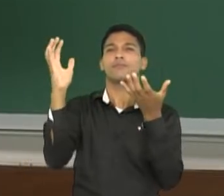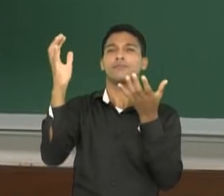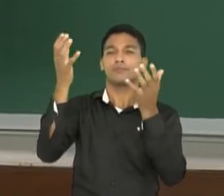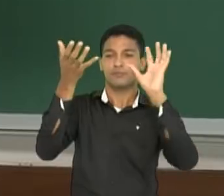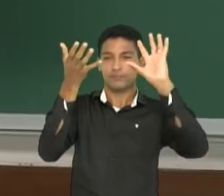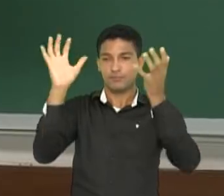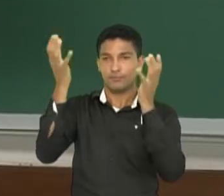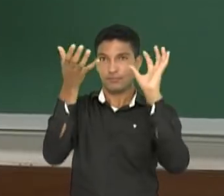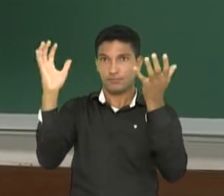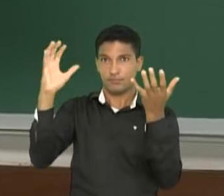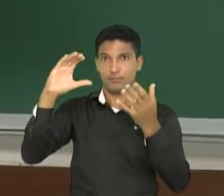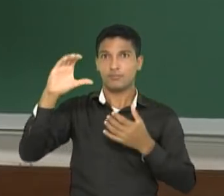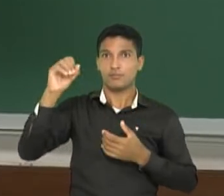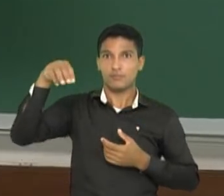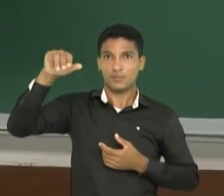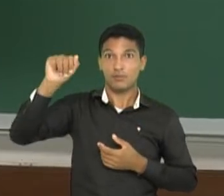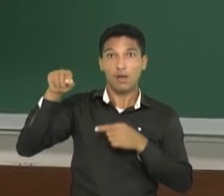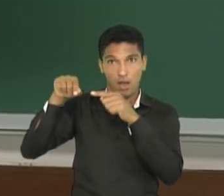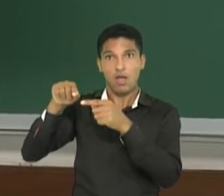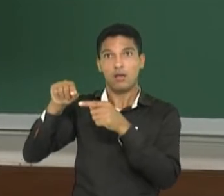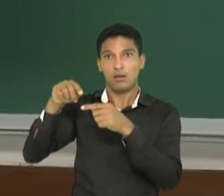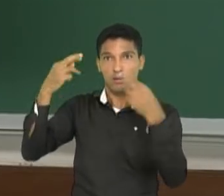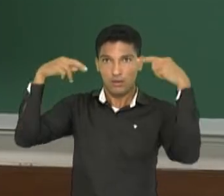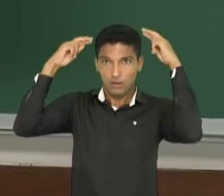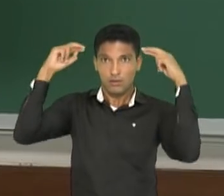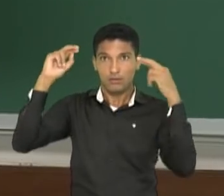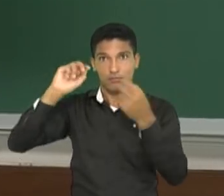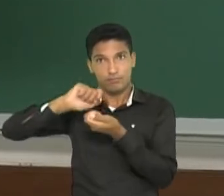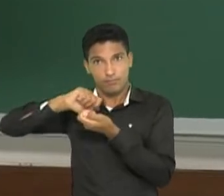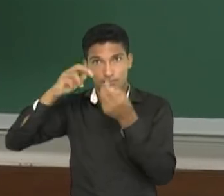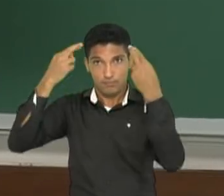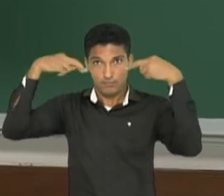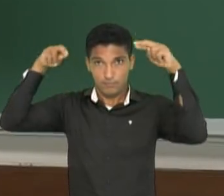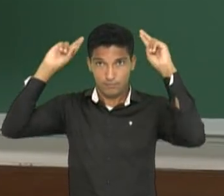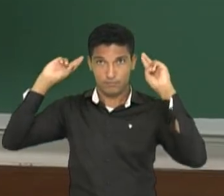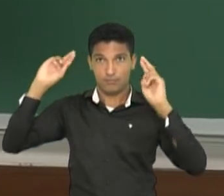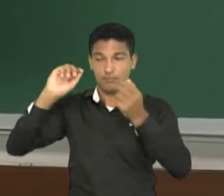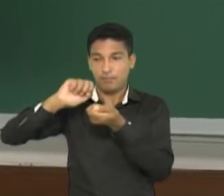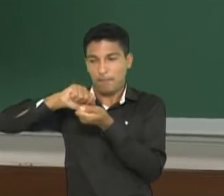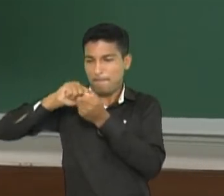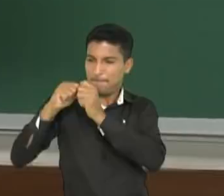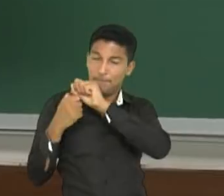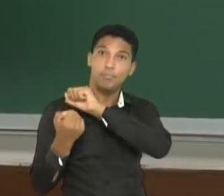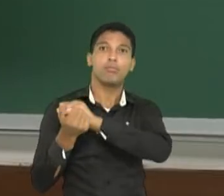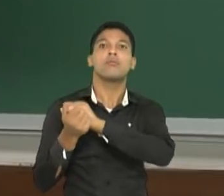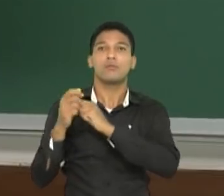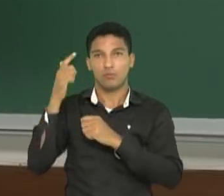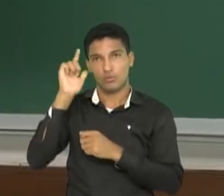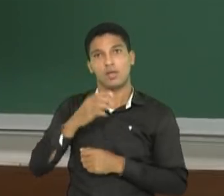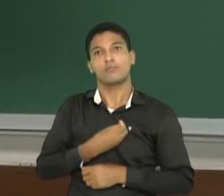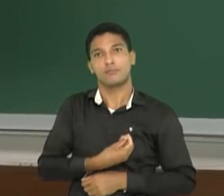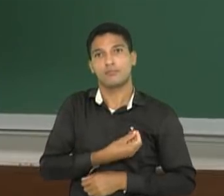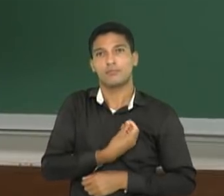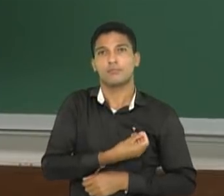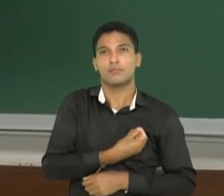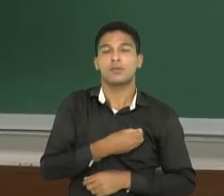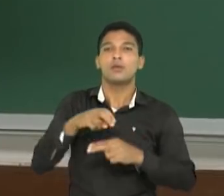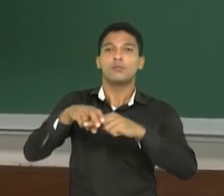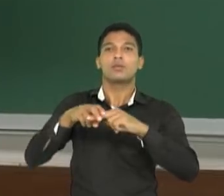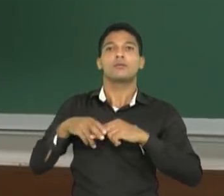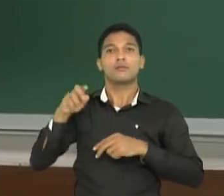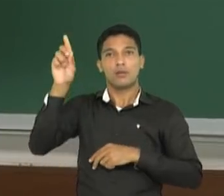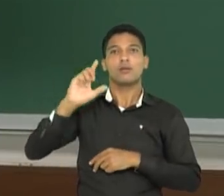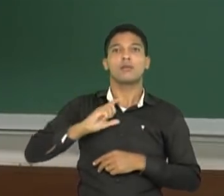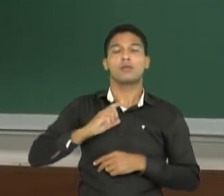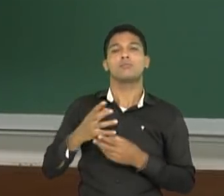água, e esses animais acabam sendo mais resistentes do que o gado bovino. Então, por isso, na região Nordeste, a gente tem grandes